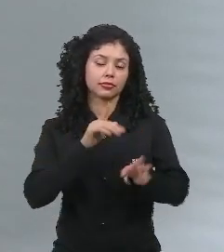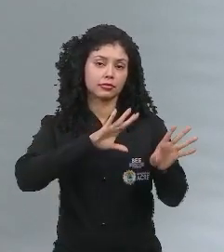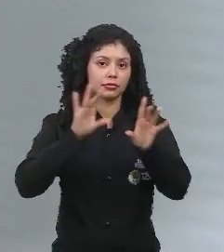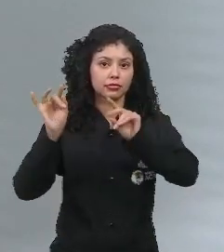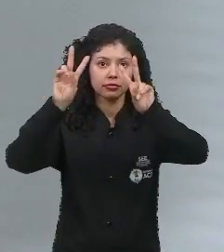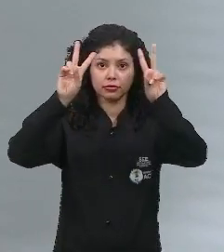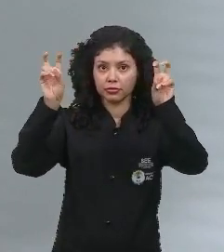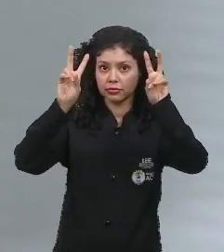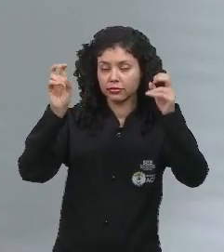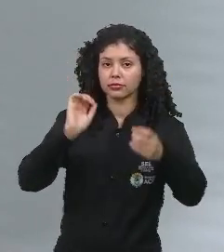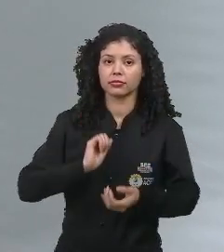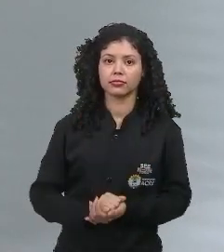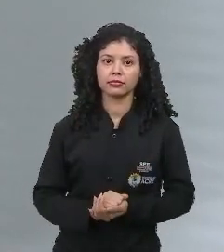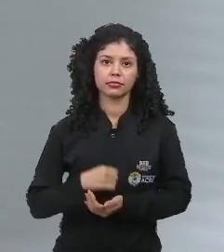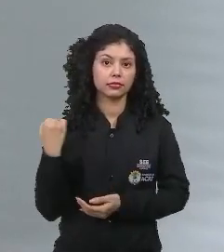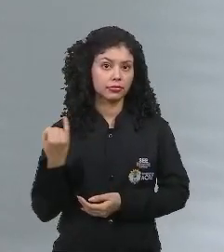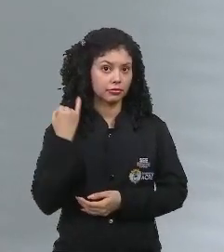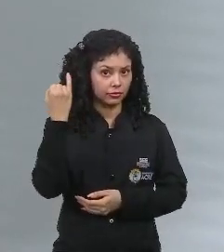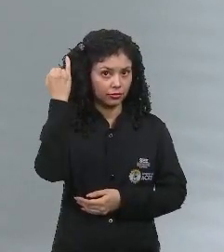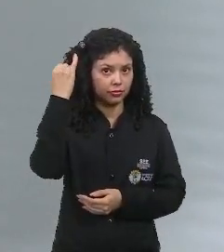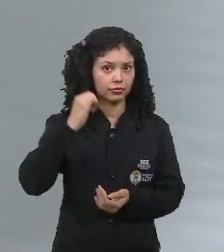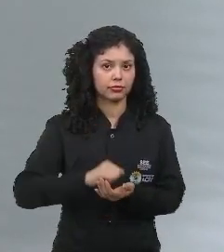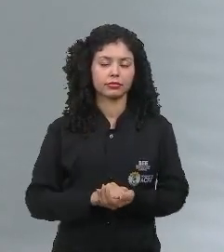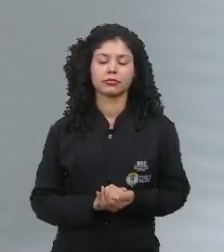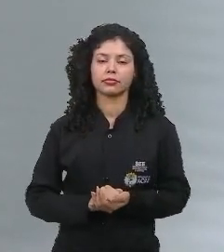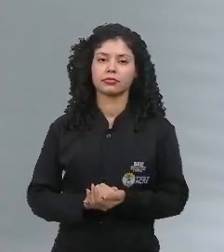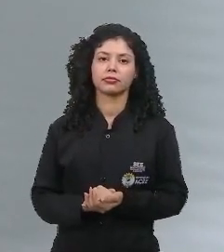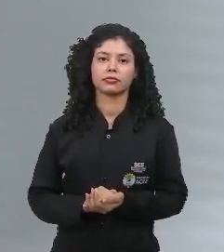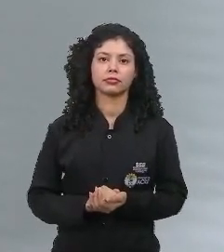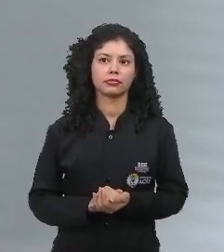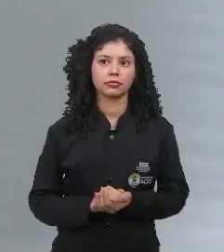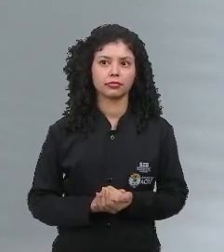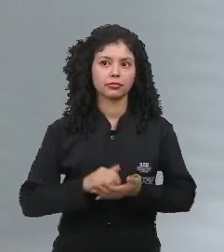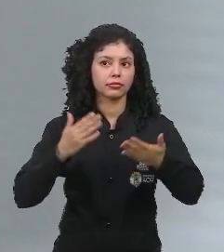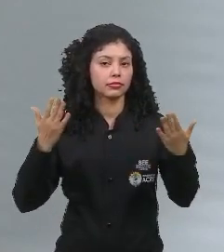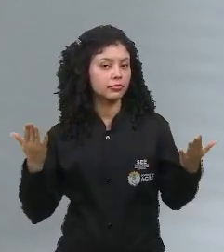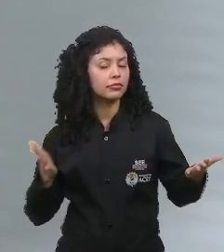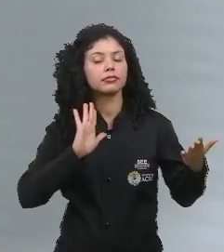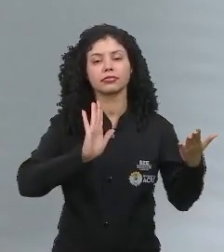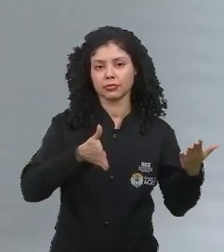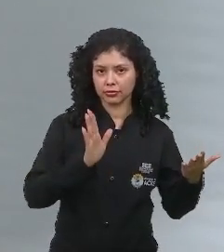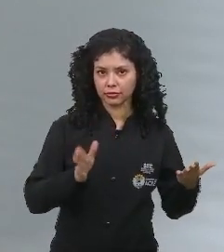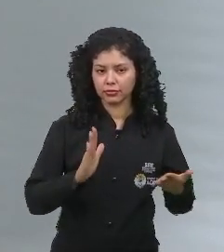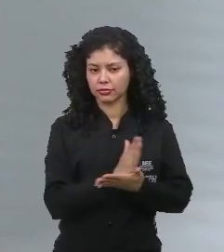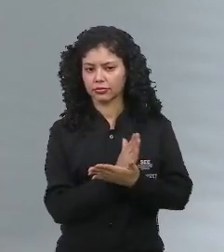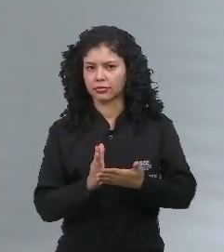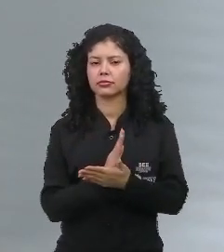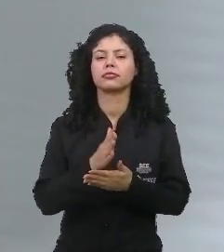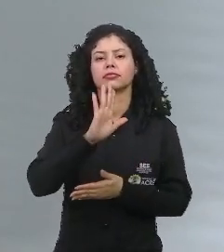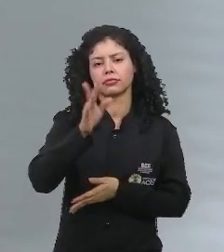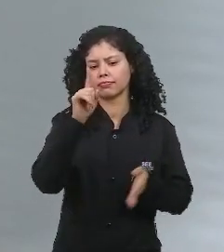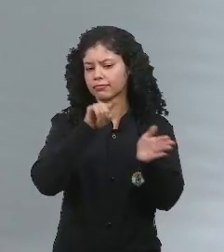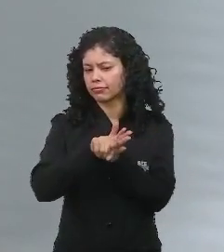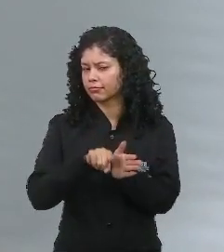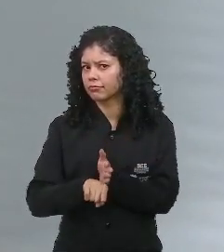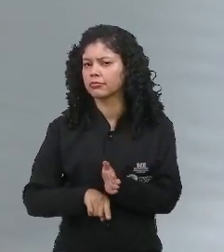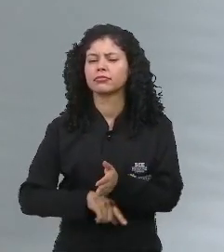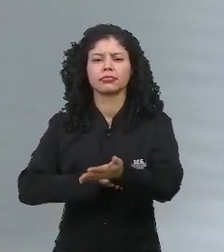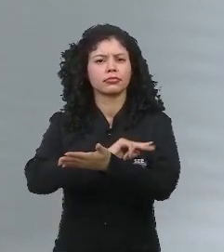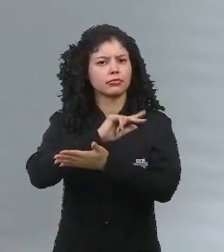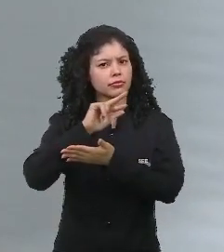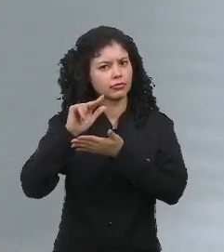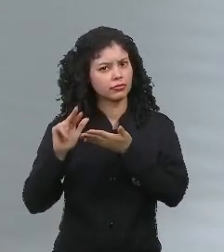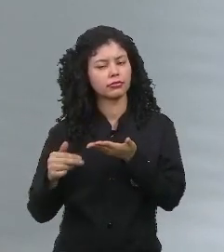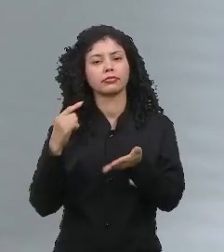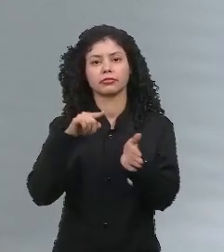para vocês um assunto extremamente relevante, tá? Que já foi alvo de várias questões aí no Enem